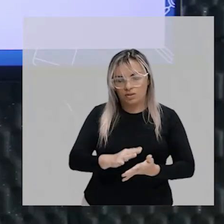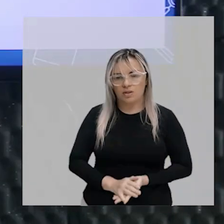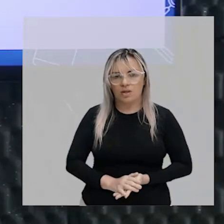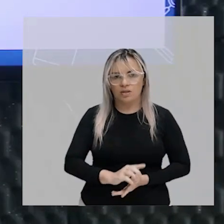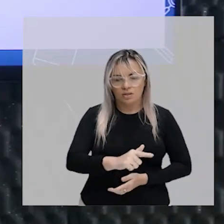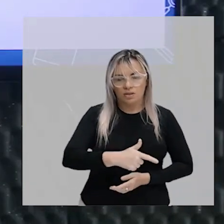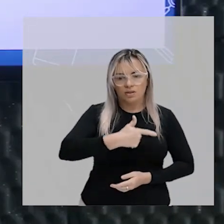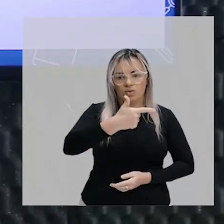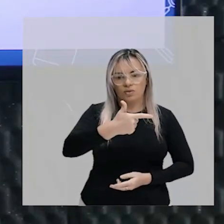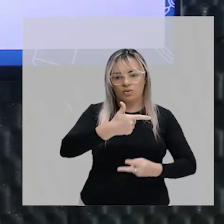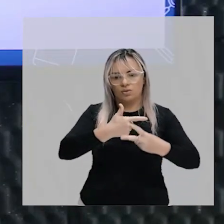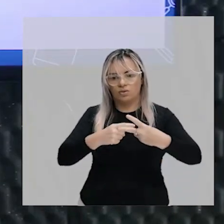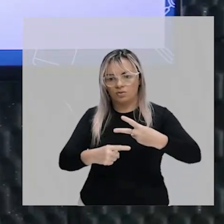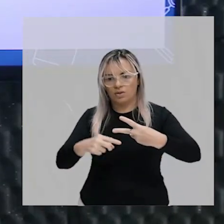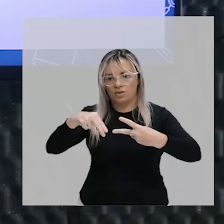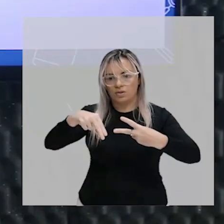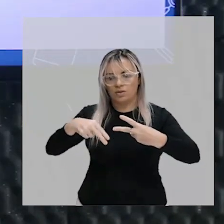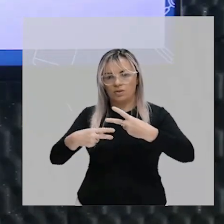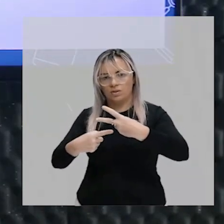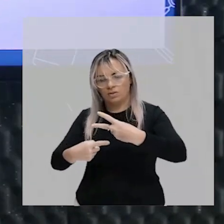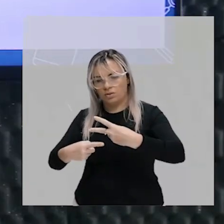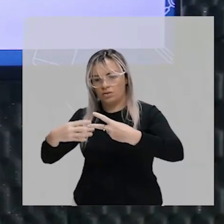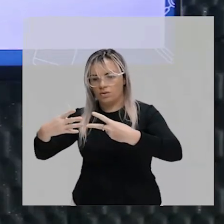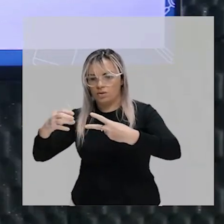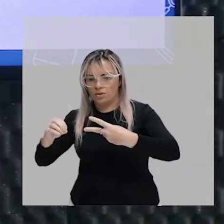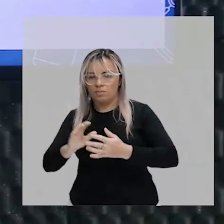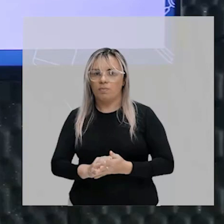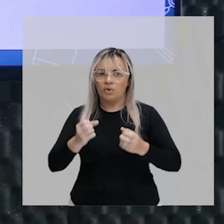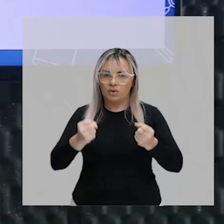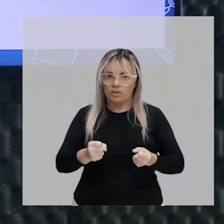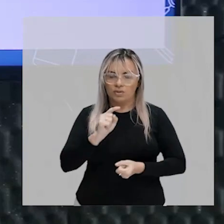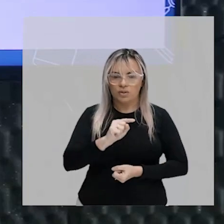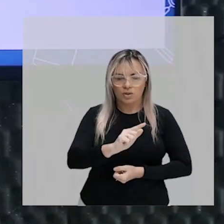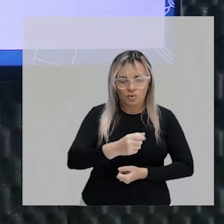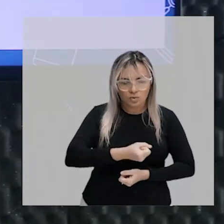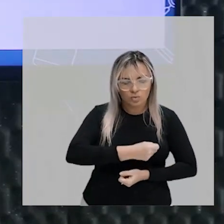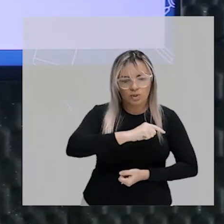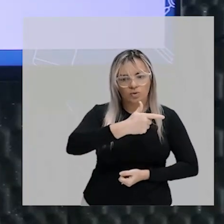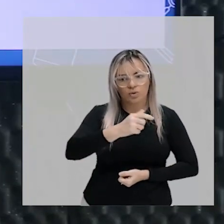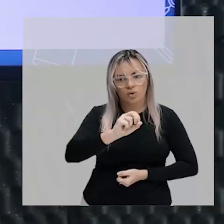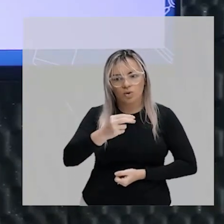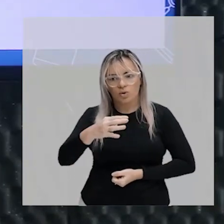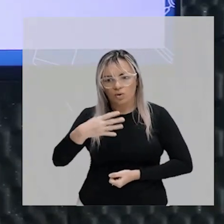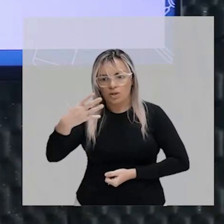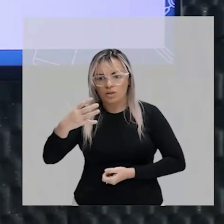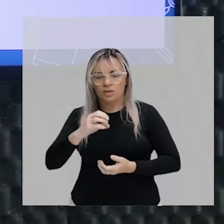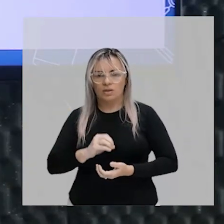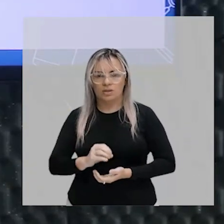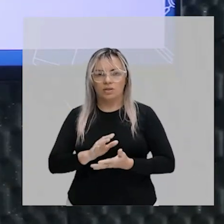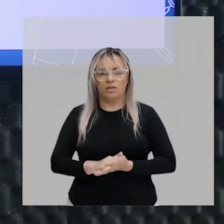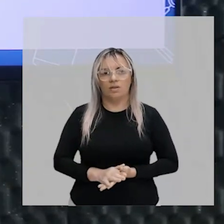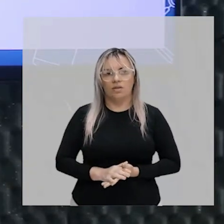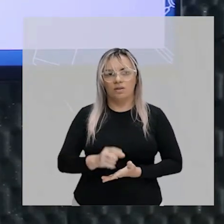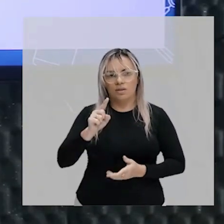ser inclusive dois inclusive 40 tá E ele é múltiplo de 2 mas não é